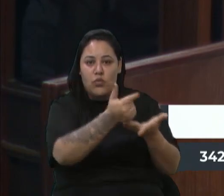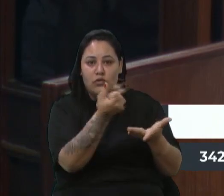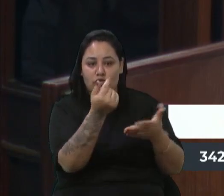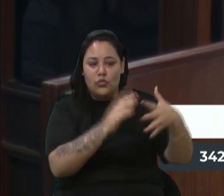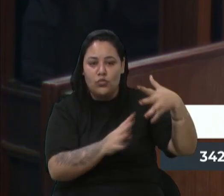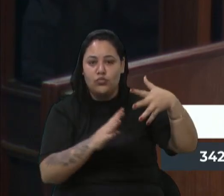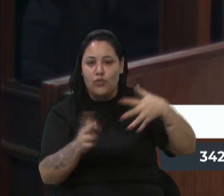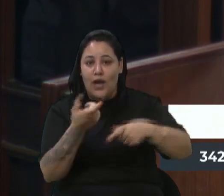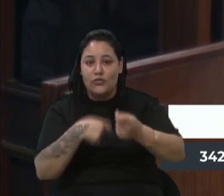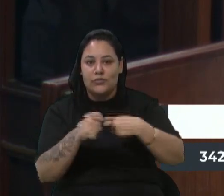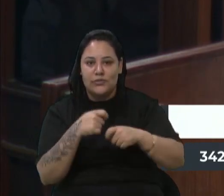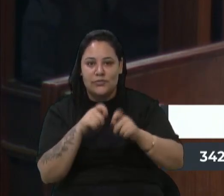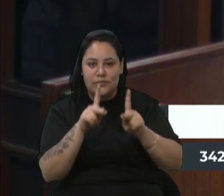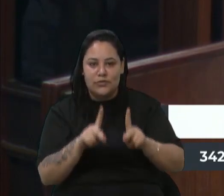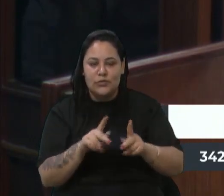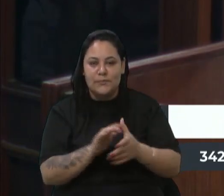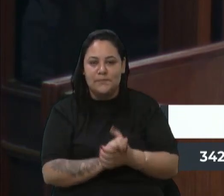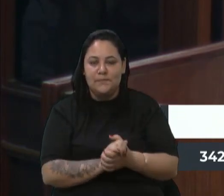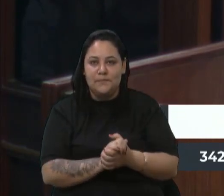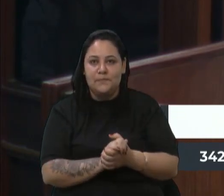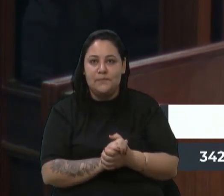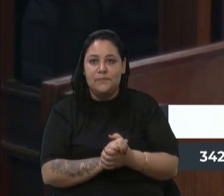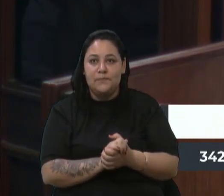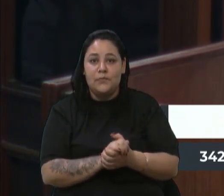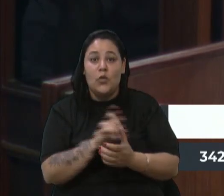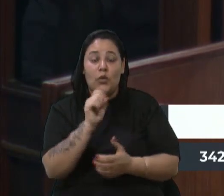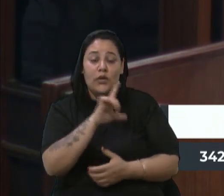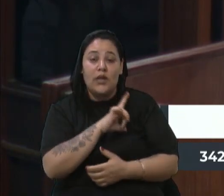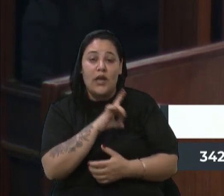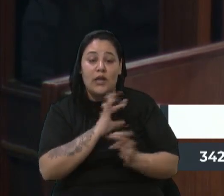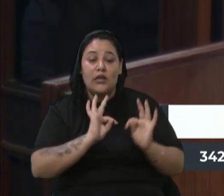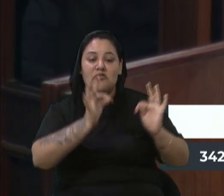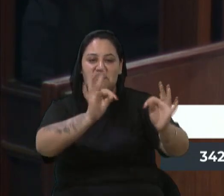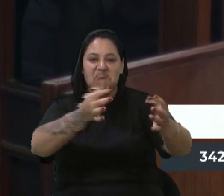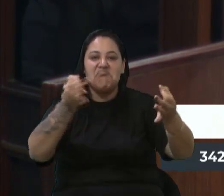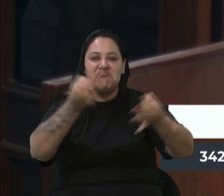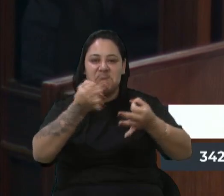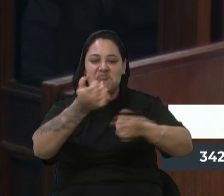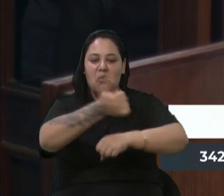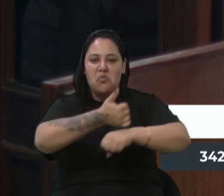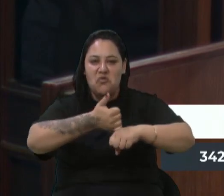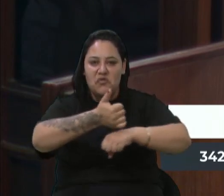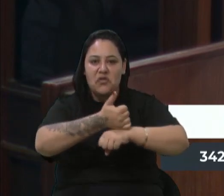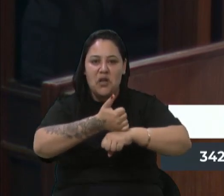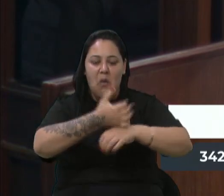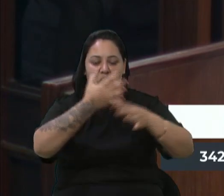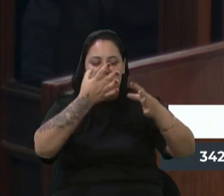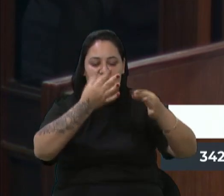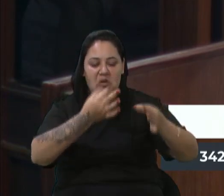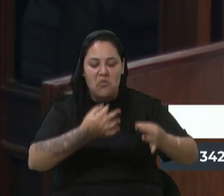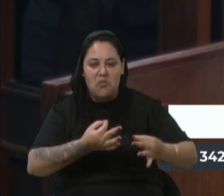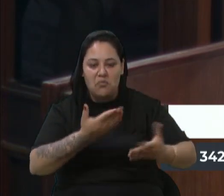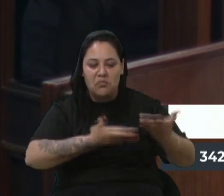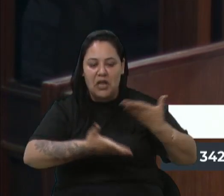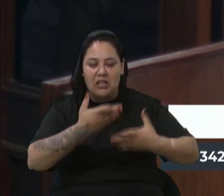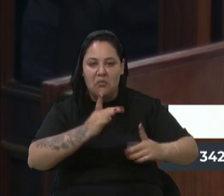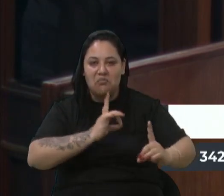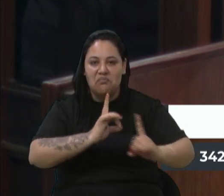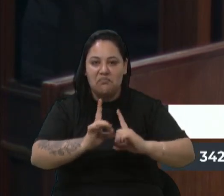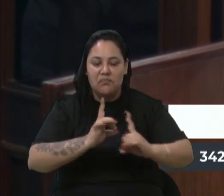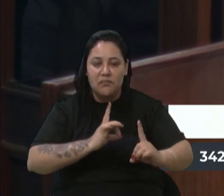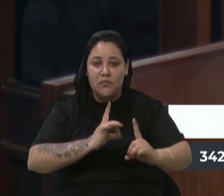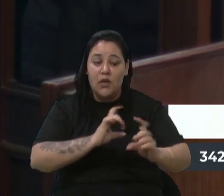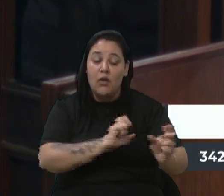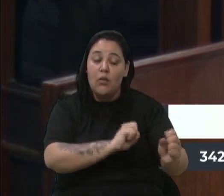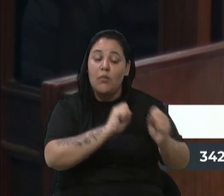nas praças, o que resulta em eficiência operacional aprimorada para as solicitações das rodovias. Isso pode